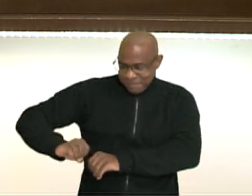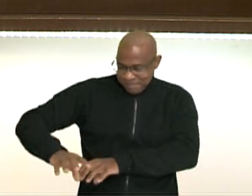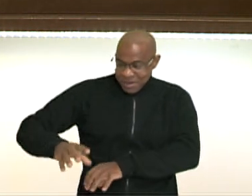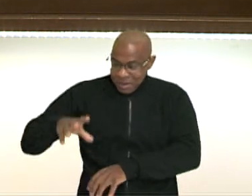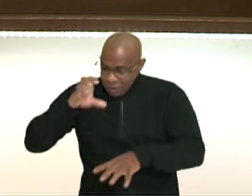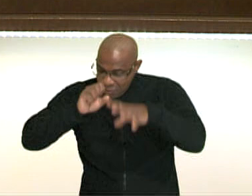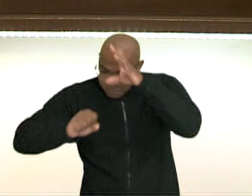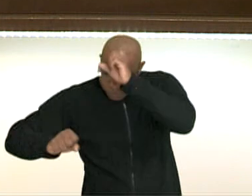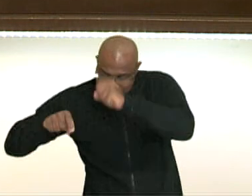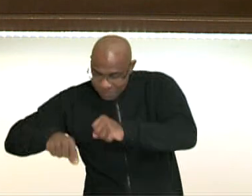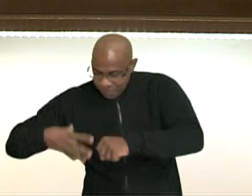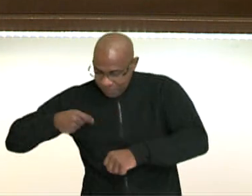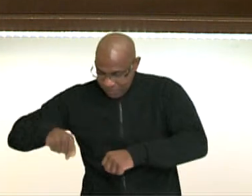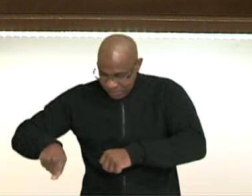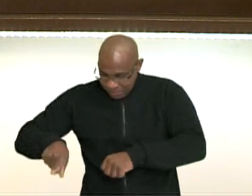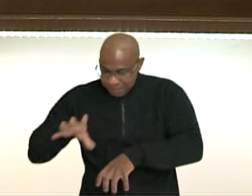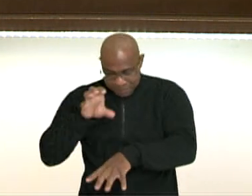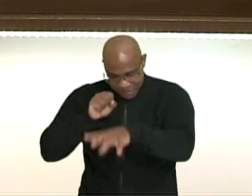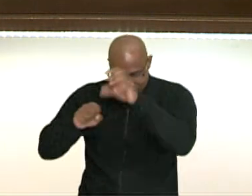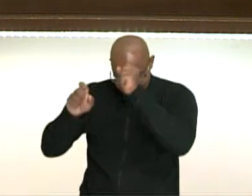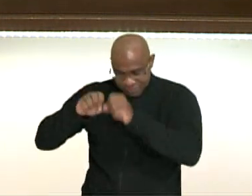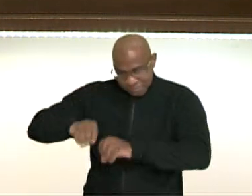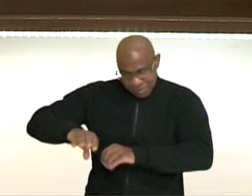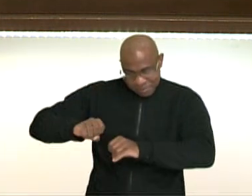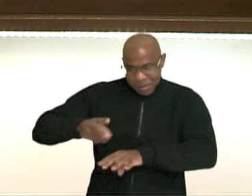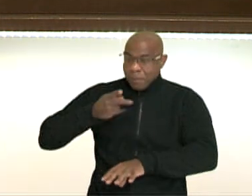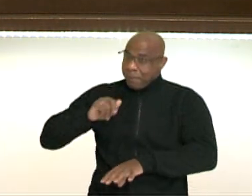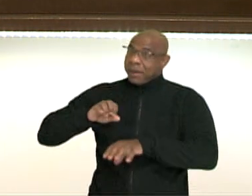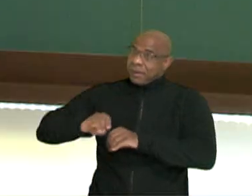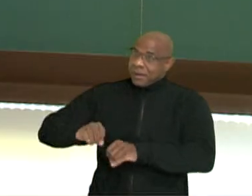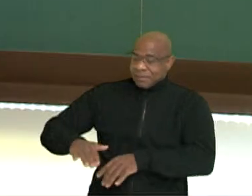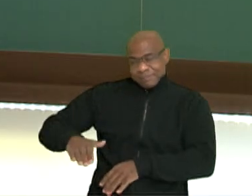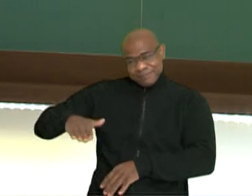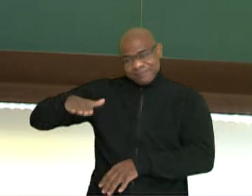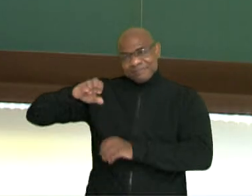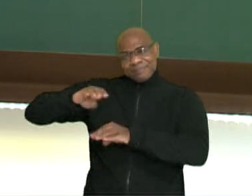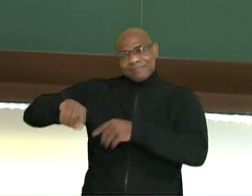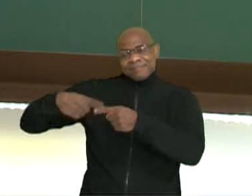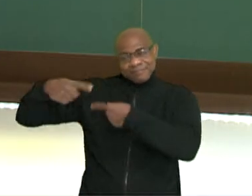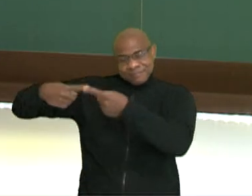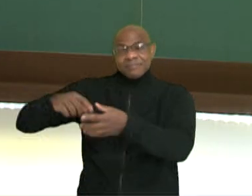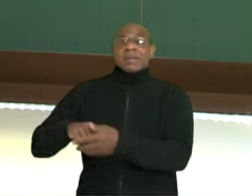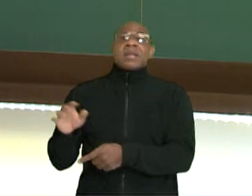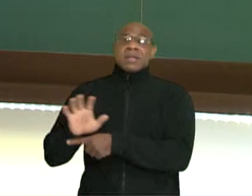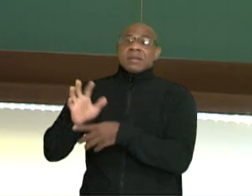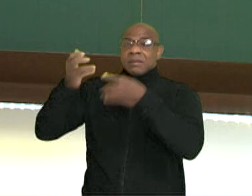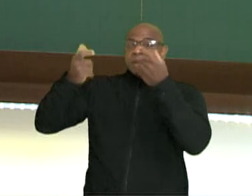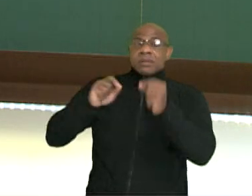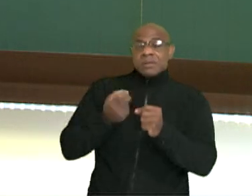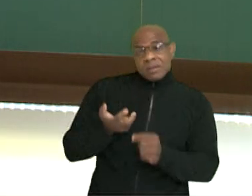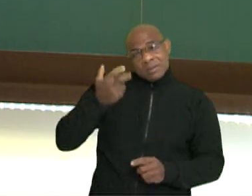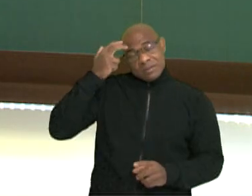mantendo a tradição da contação de história. Então, nesse vídeo nós falamos sobre a arte e cultura